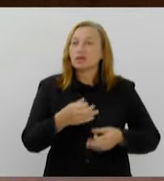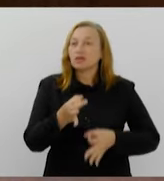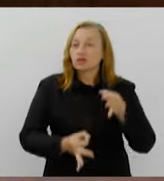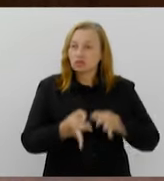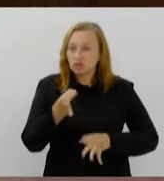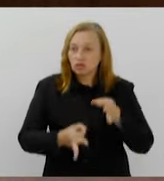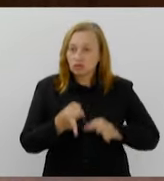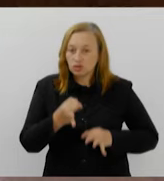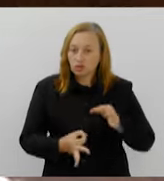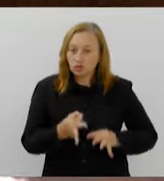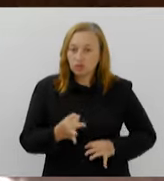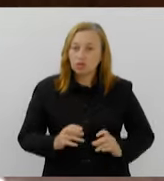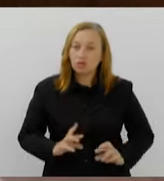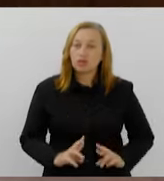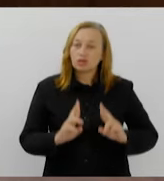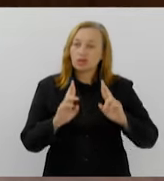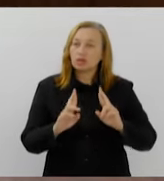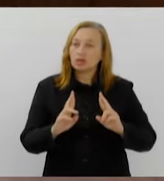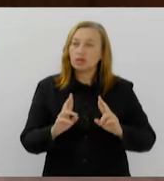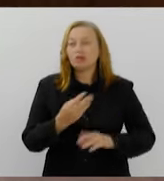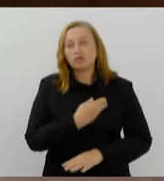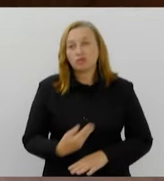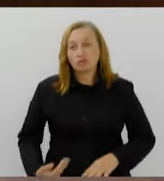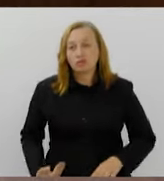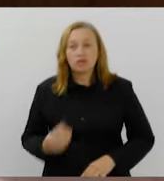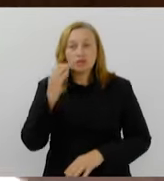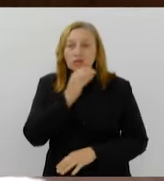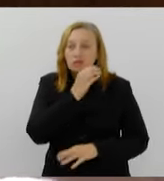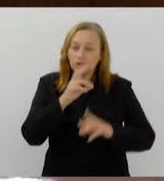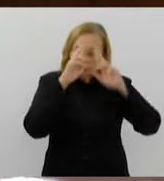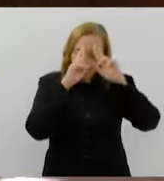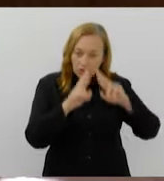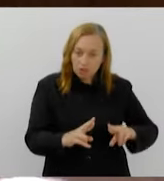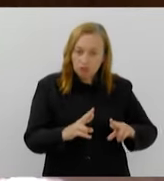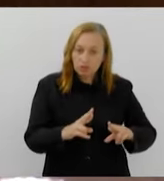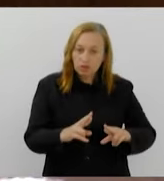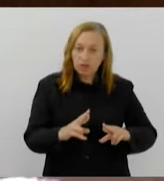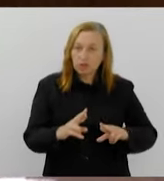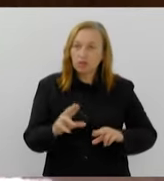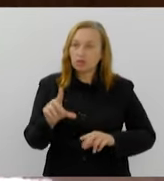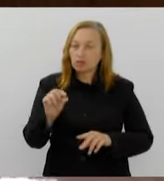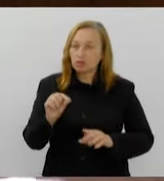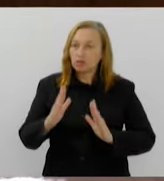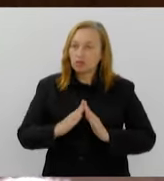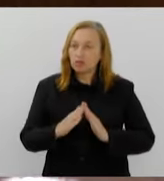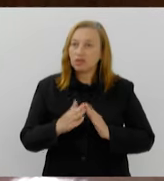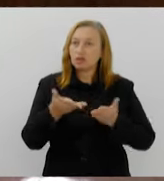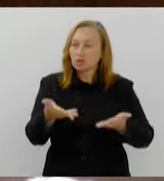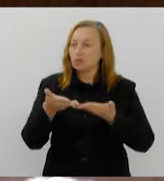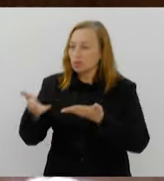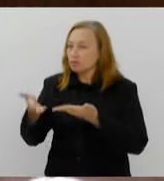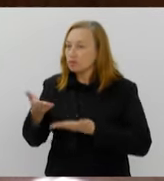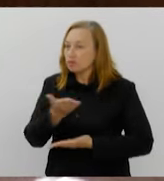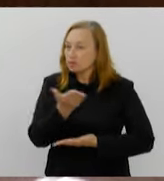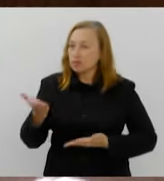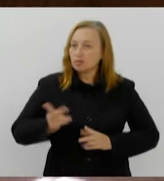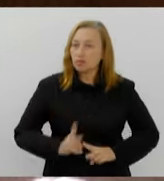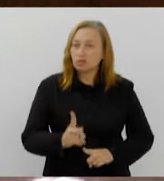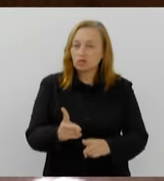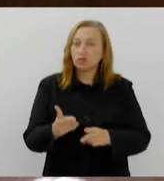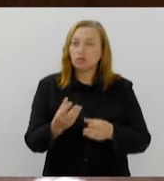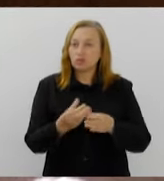justiça e espero que o governador Cláudio Castro respeite a decisão dessa casa e convoquem todos vocês para continuarem o